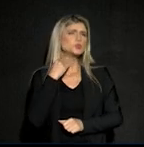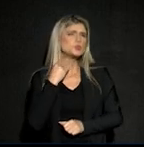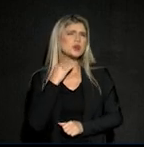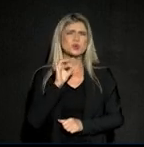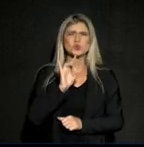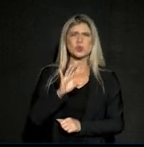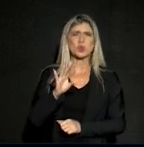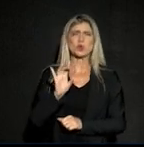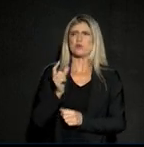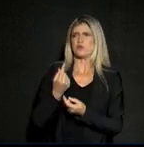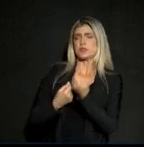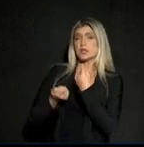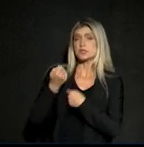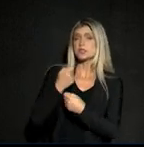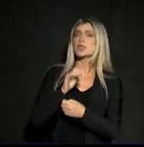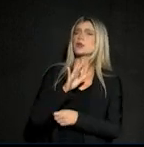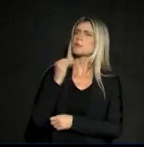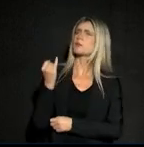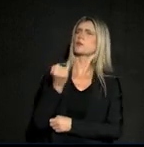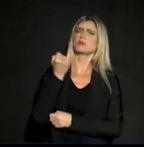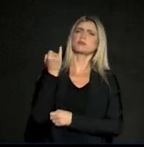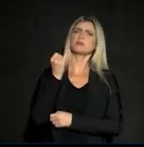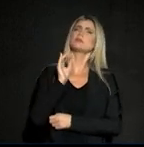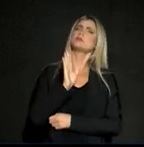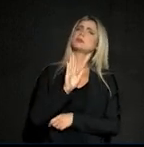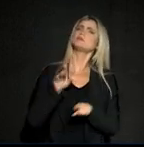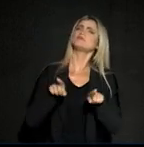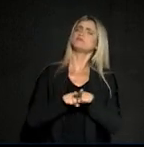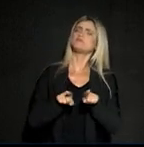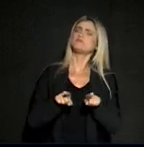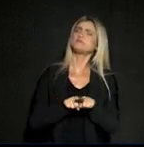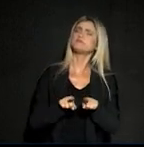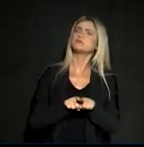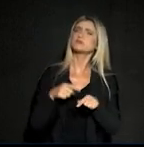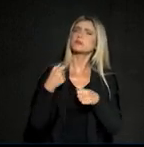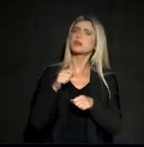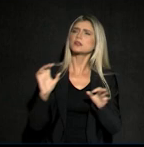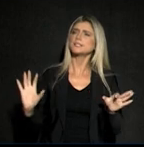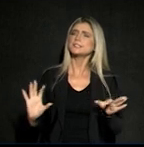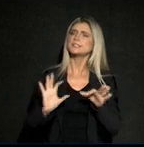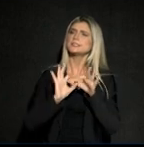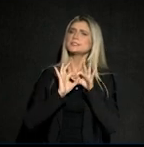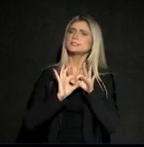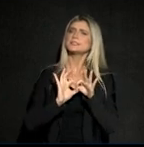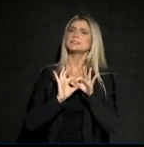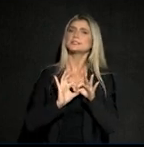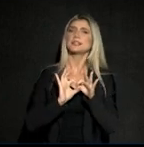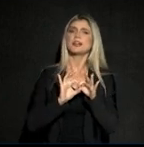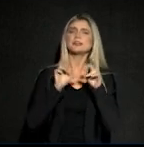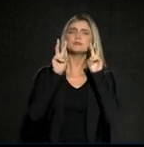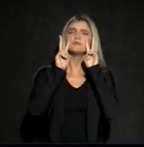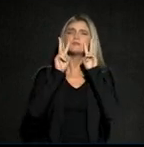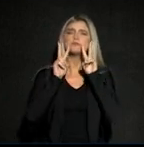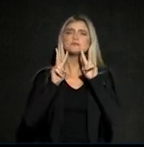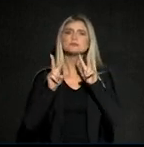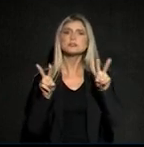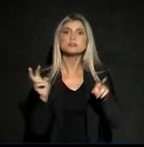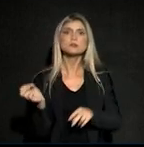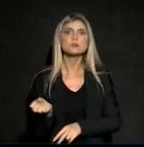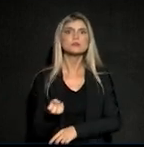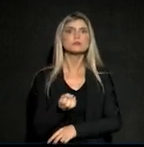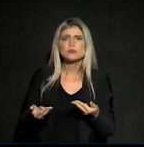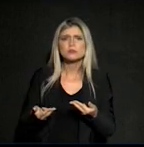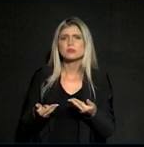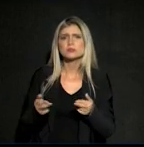financeira que repita é super importante ela é essencial mas a tem que estar associada a essa visão que eu digo mais moderna de desenvolvimento